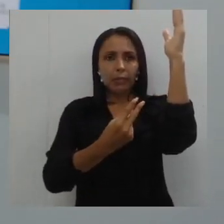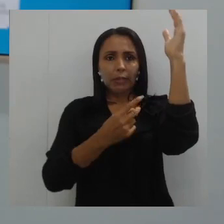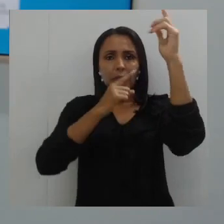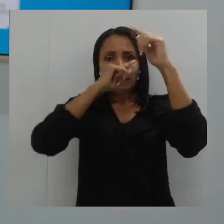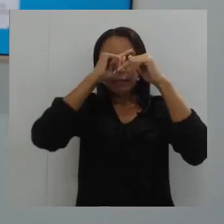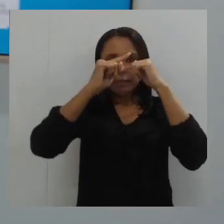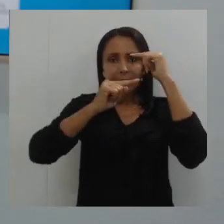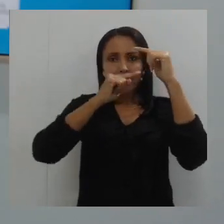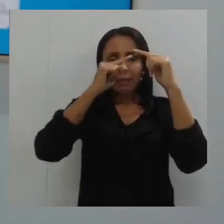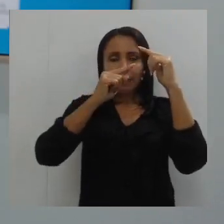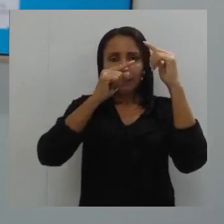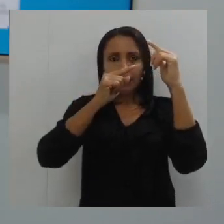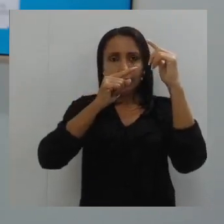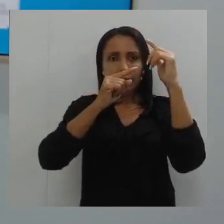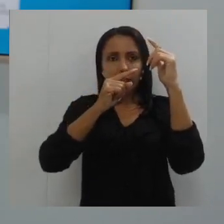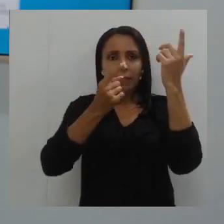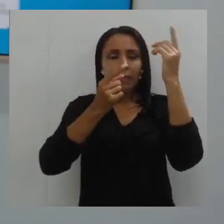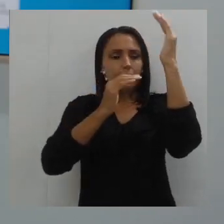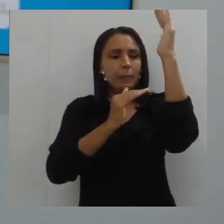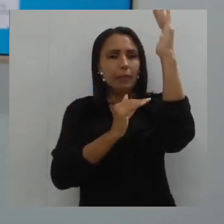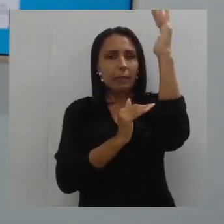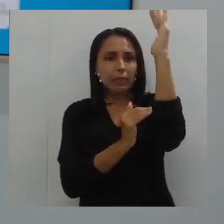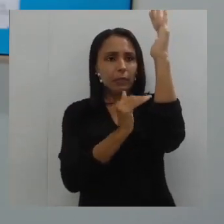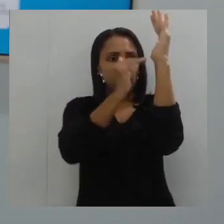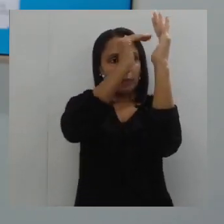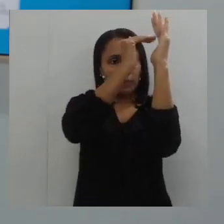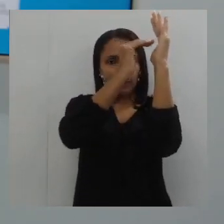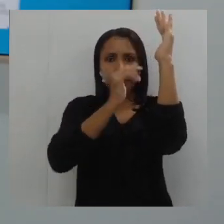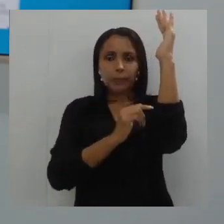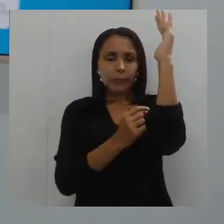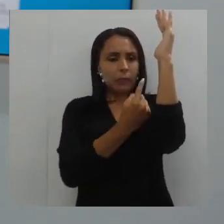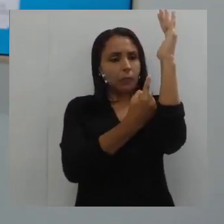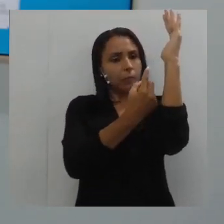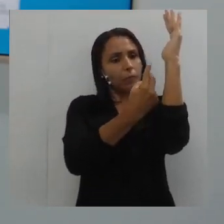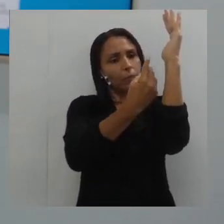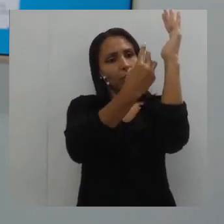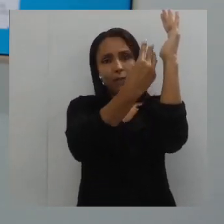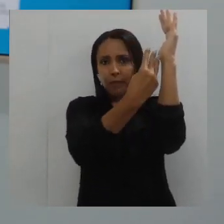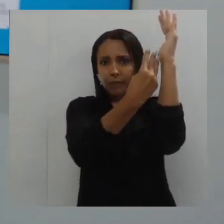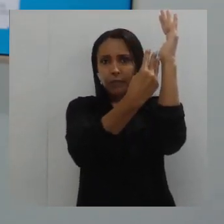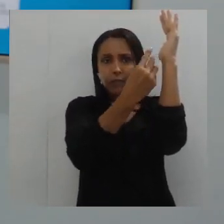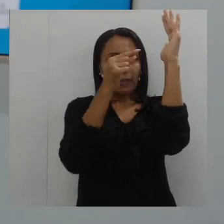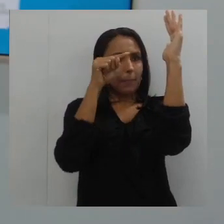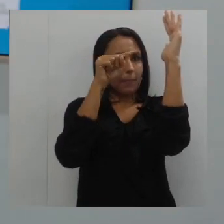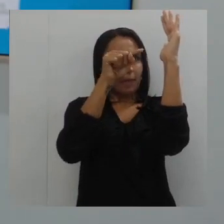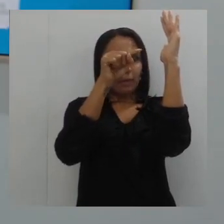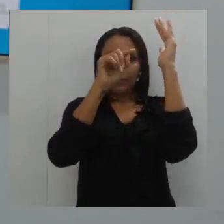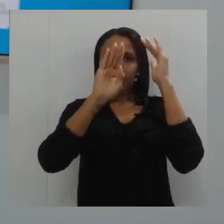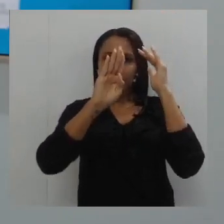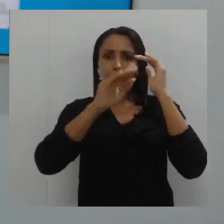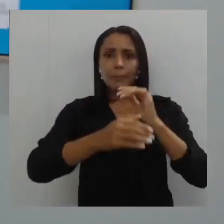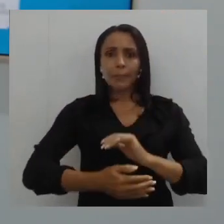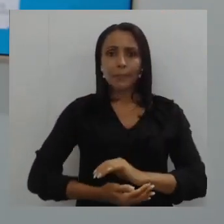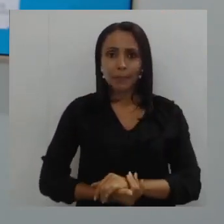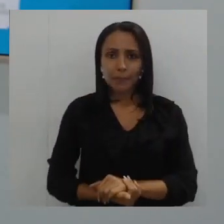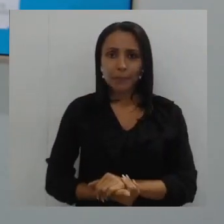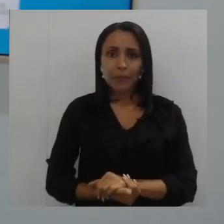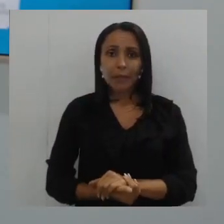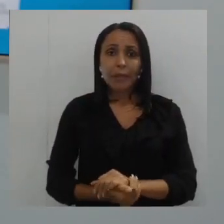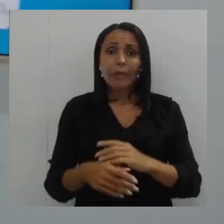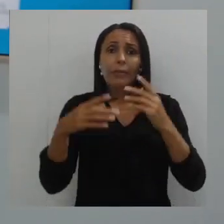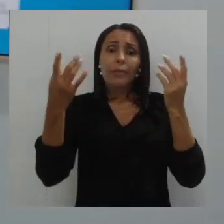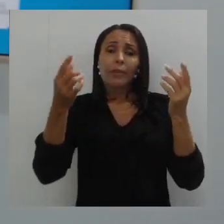vou contar a parte de 3, que é subindo. Ó. 1, 2, 3. Marca aqui o ponto B. Quando eu vou marcar o